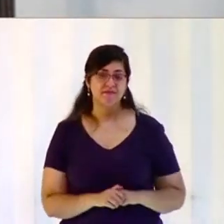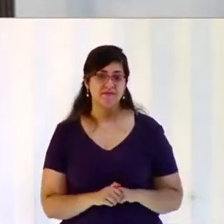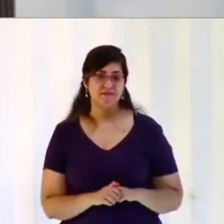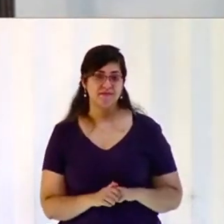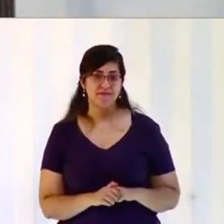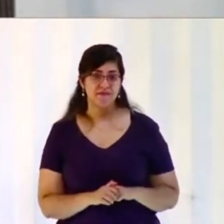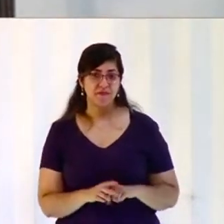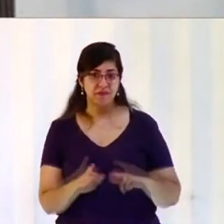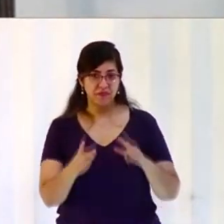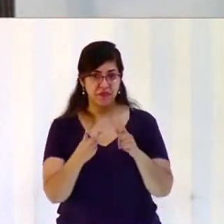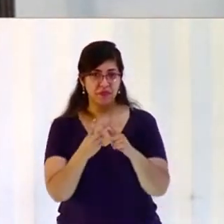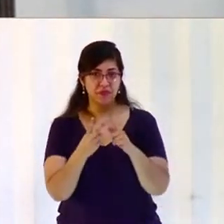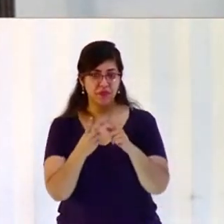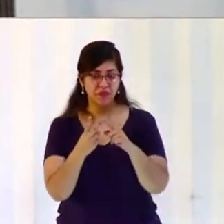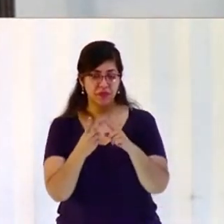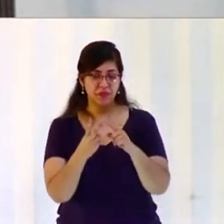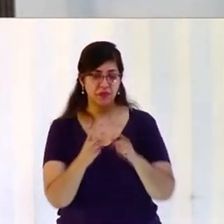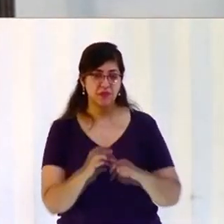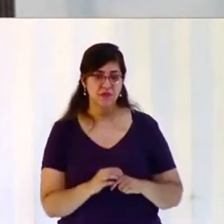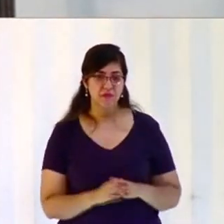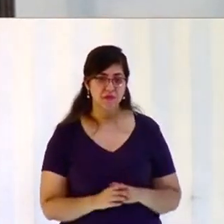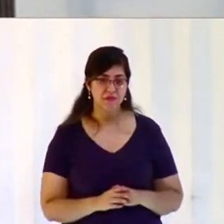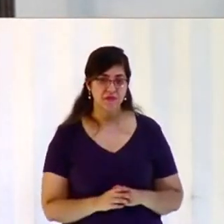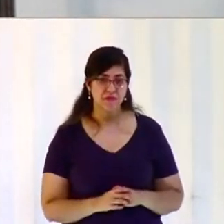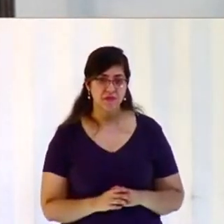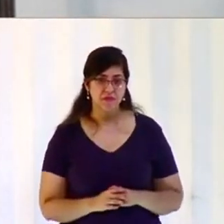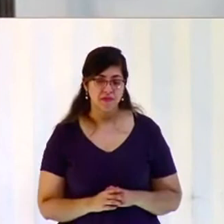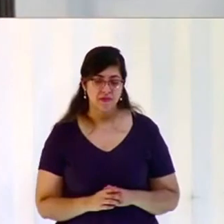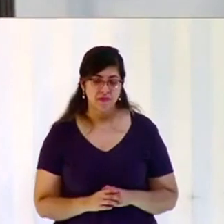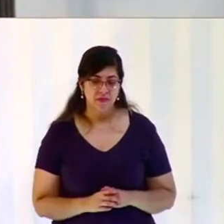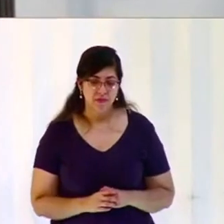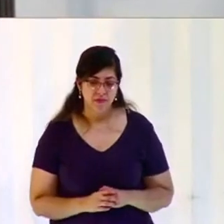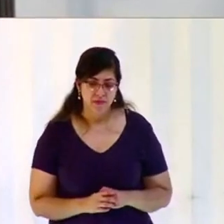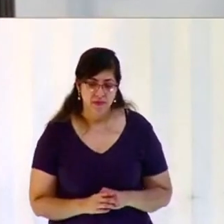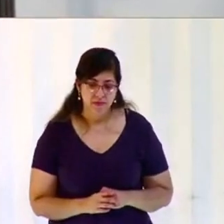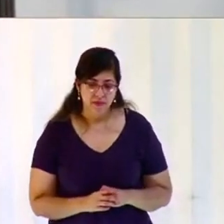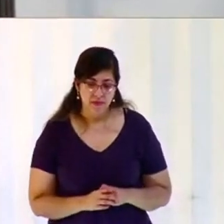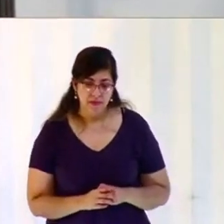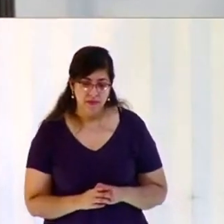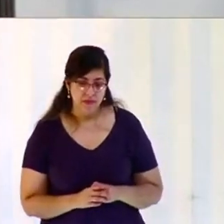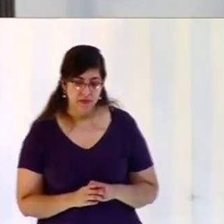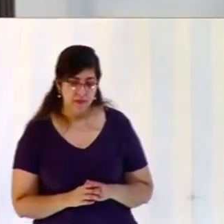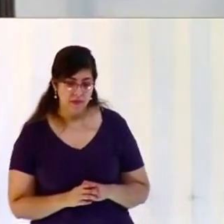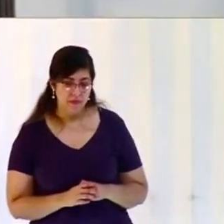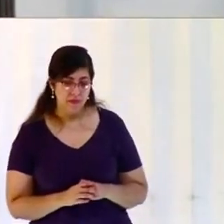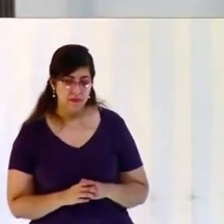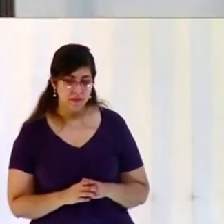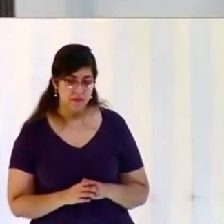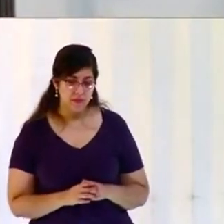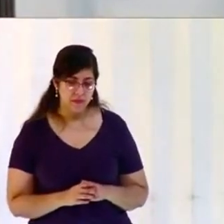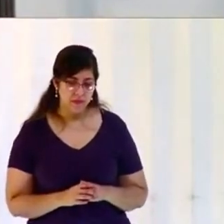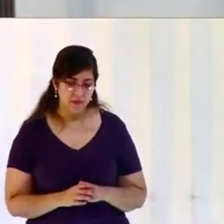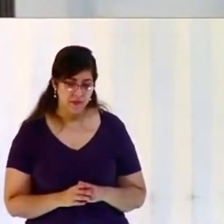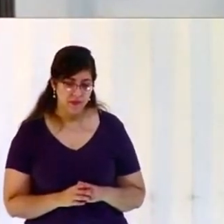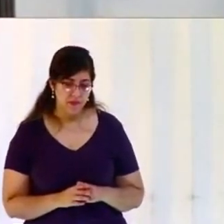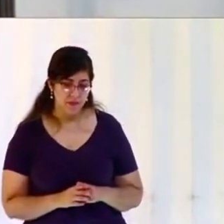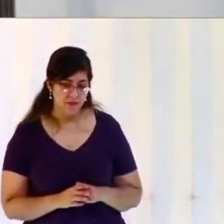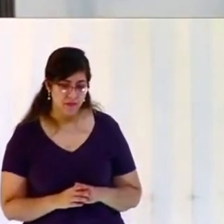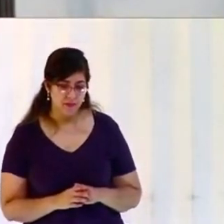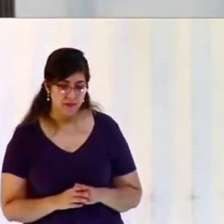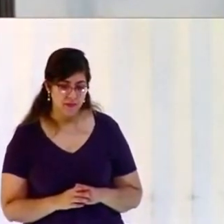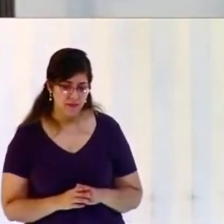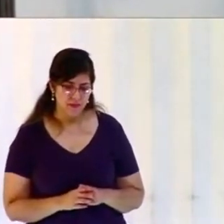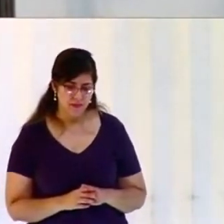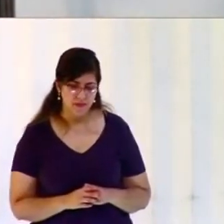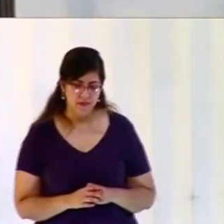A segunda ideia do texto, maravilhosa também, é a designação para irem,